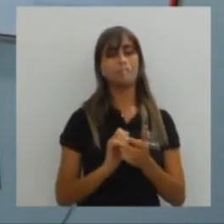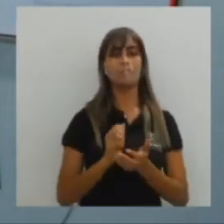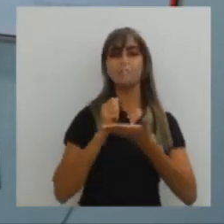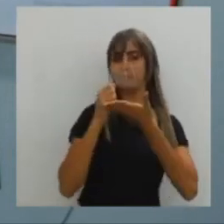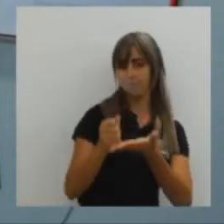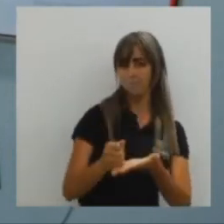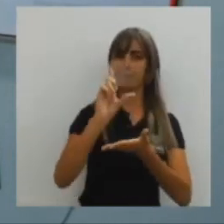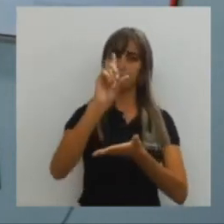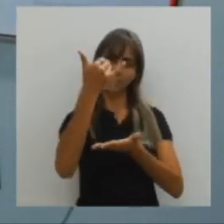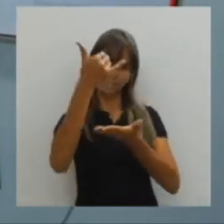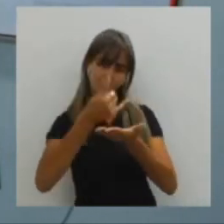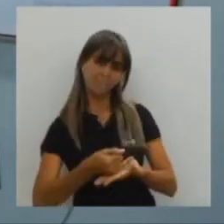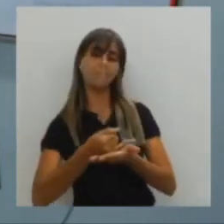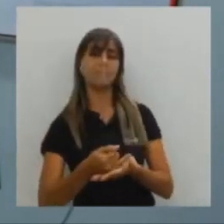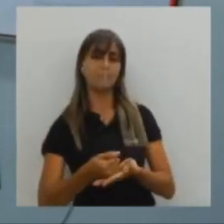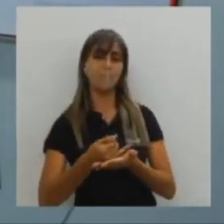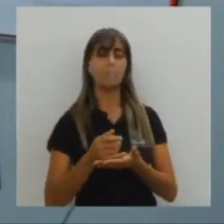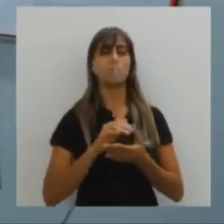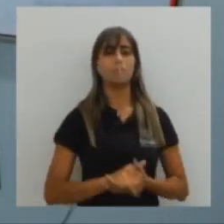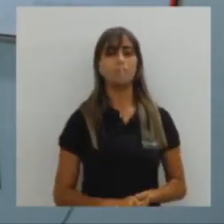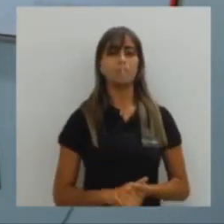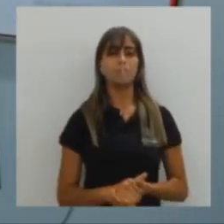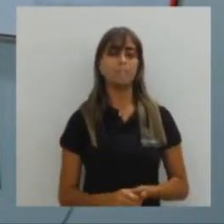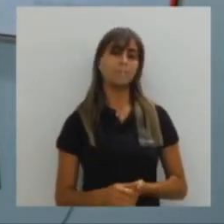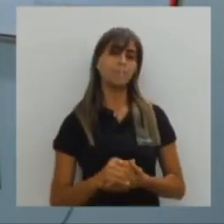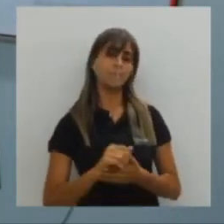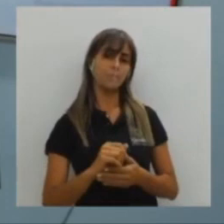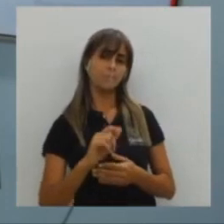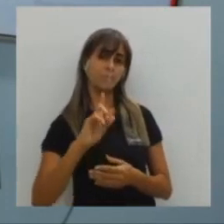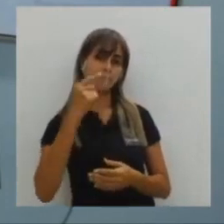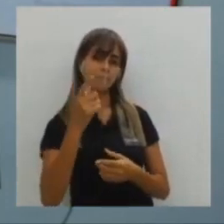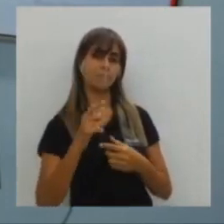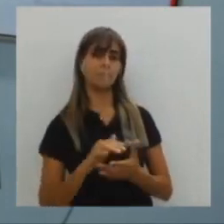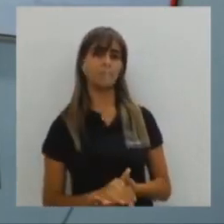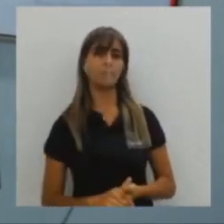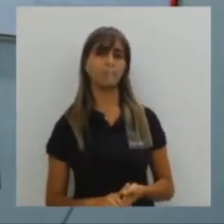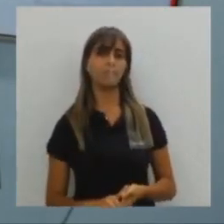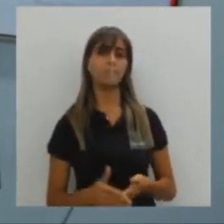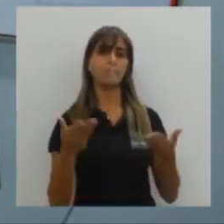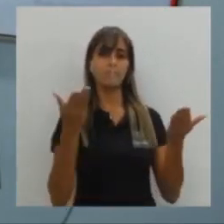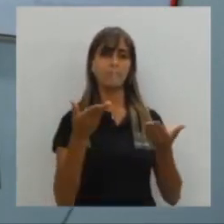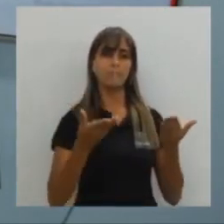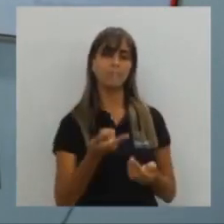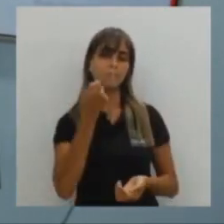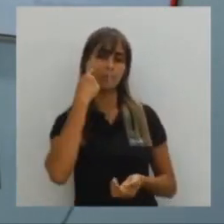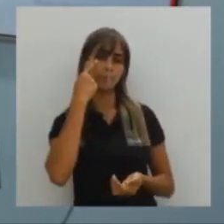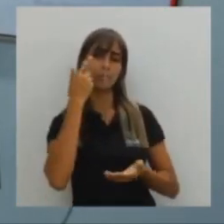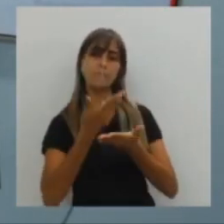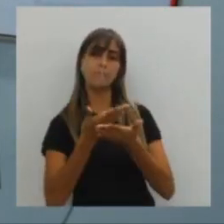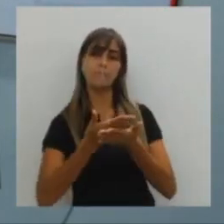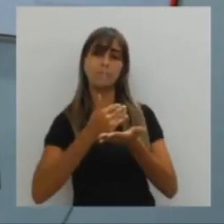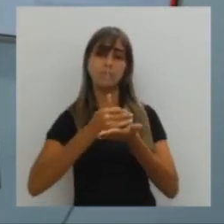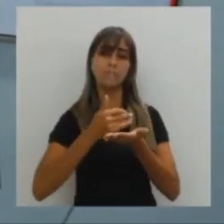auxiliarem nessa descoberta aí desse e-mail institucional, tá? E aí daqui a pouco não, na verdade eu vou pegar aqui agora, eu vi que quando a aula estava